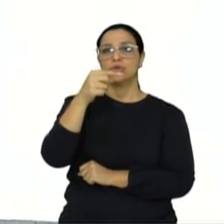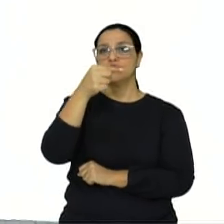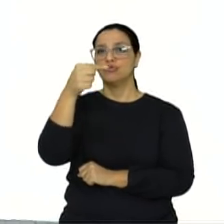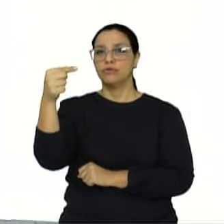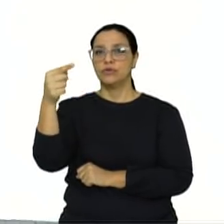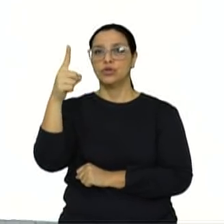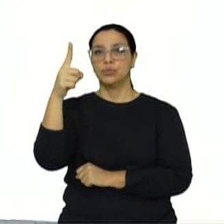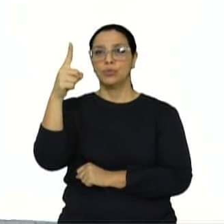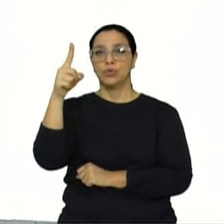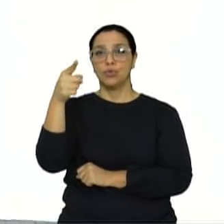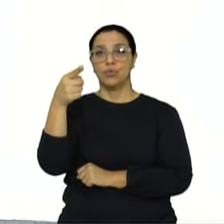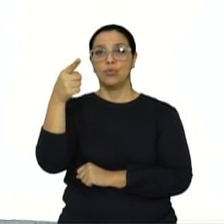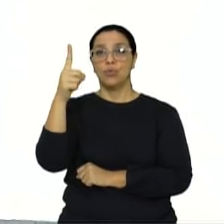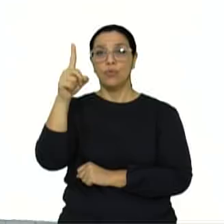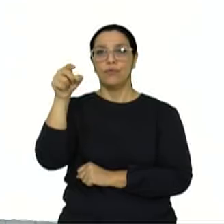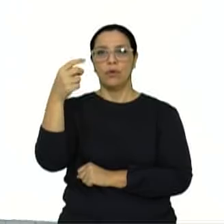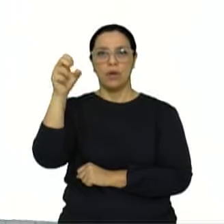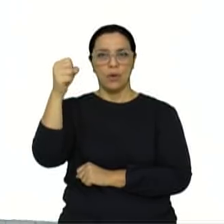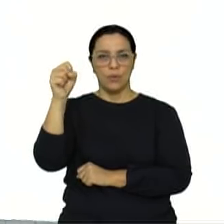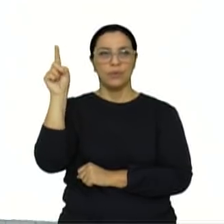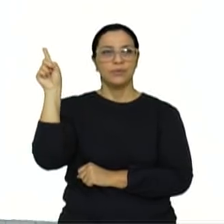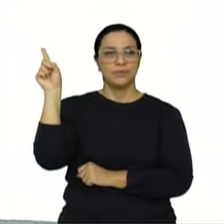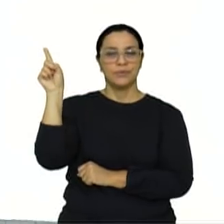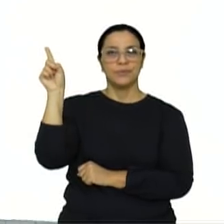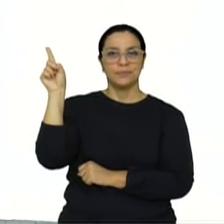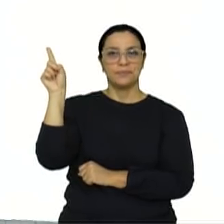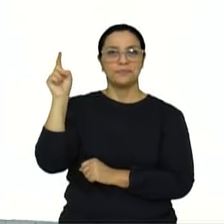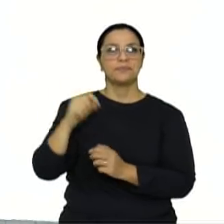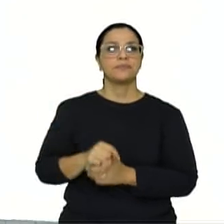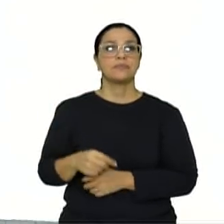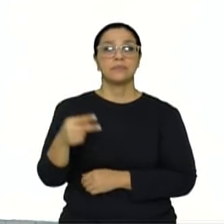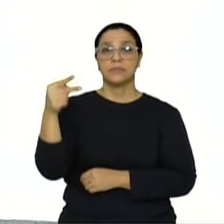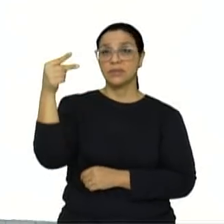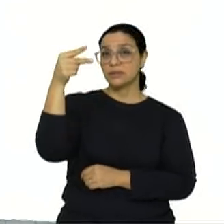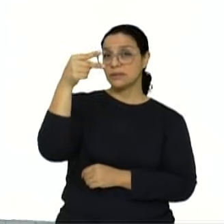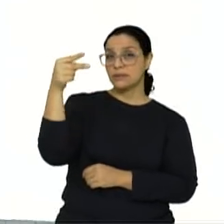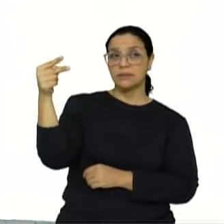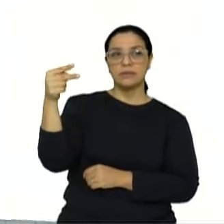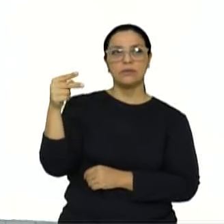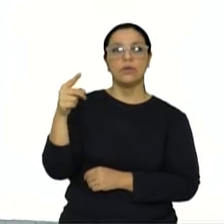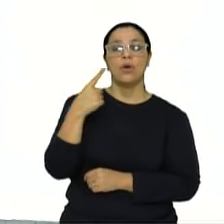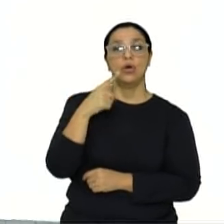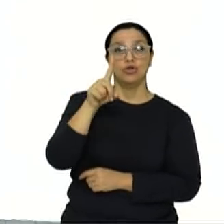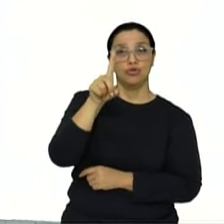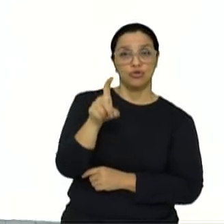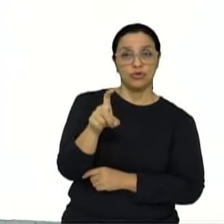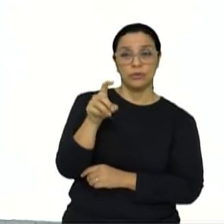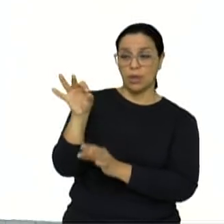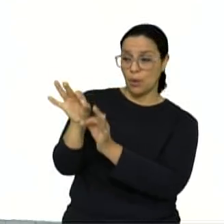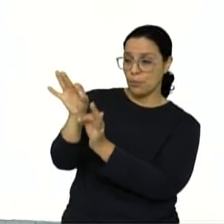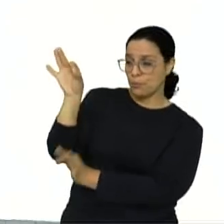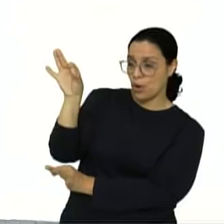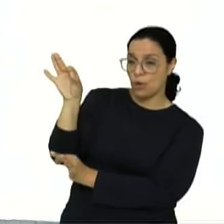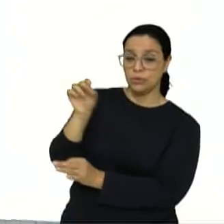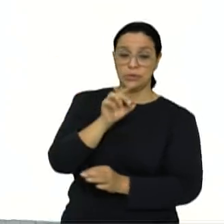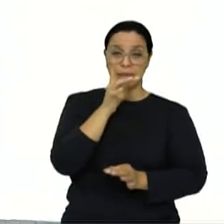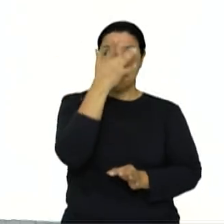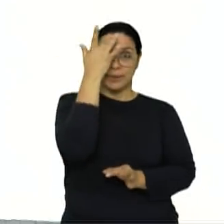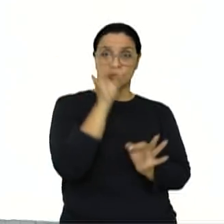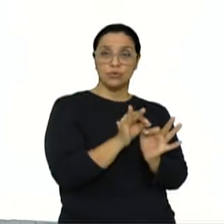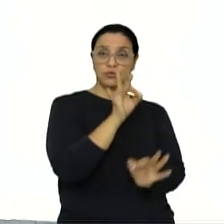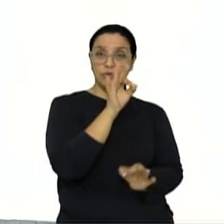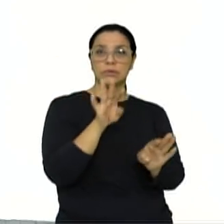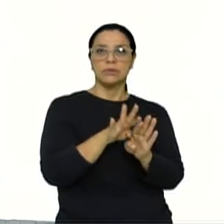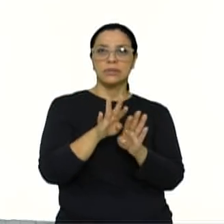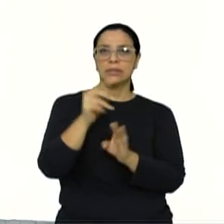1,80 ou apenas 1,8, como está ali, né? Para dar no mesmo. O fato é que estou pegando a altura do poste para a altura da pessoa,